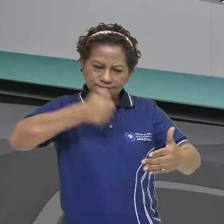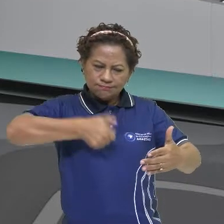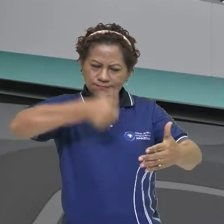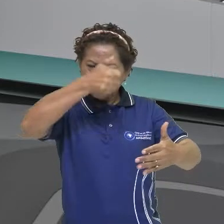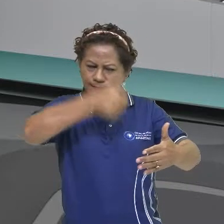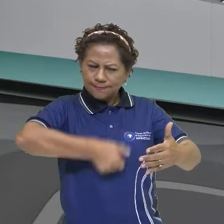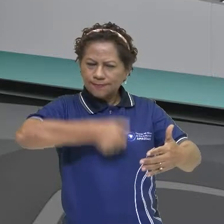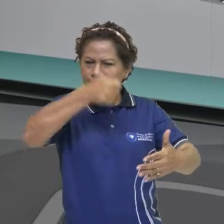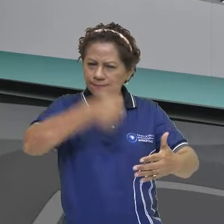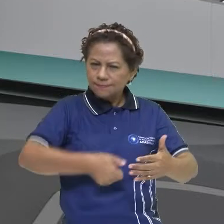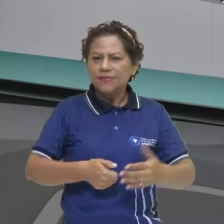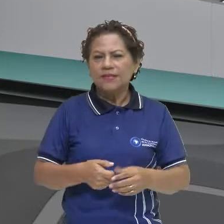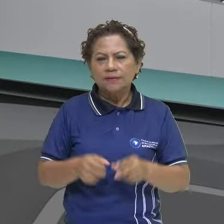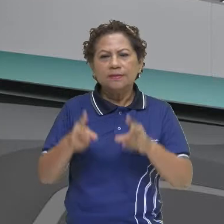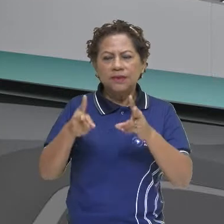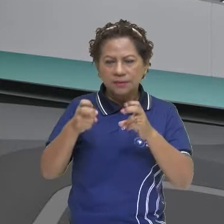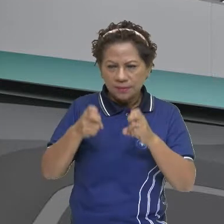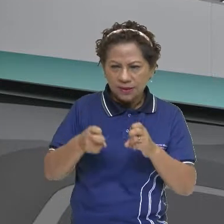personalidades indígenas.